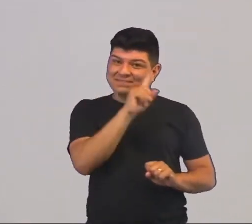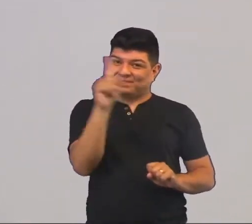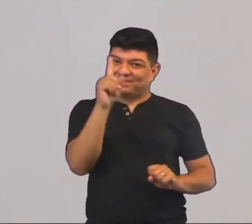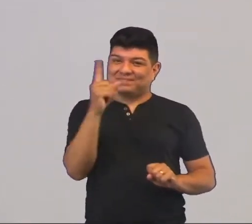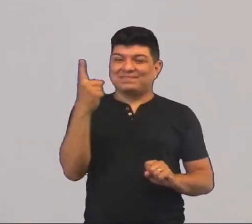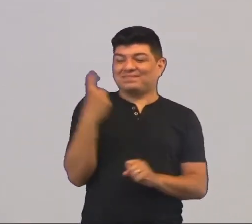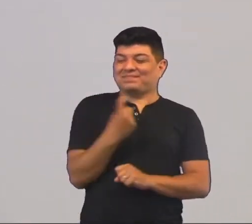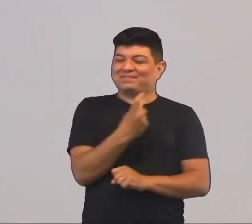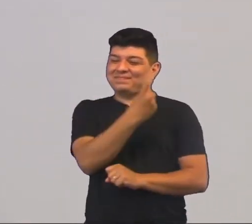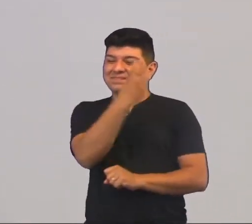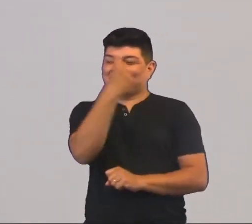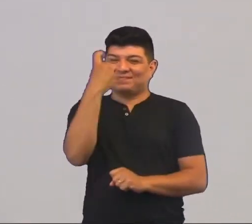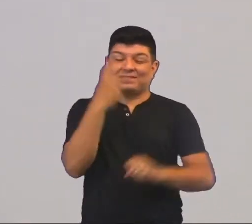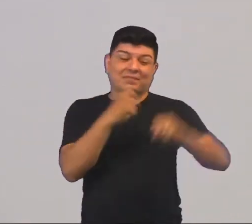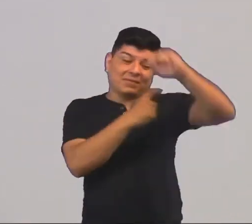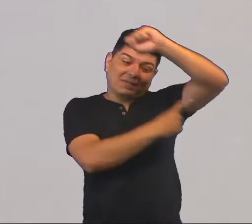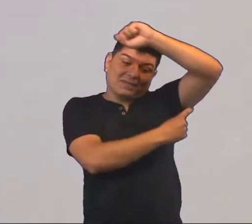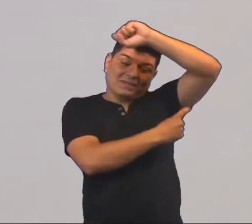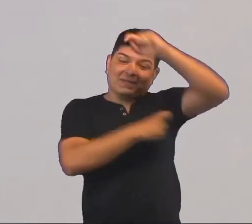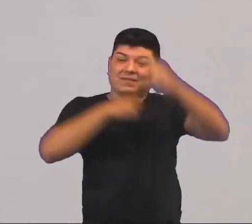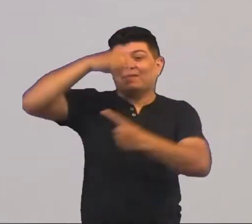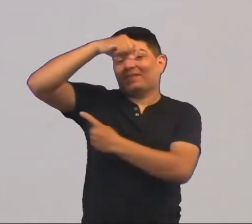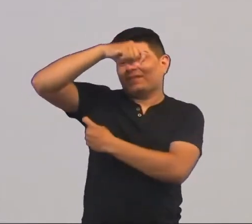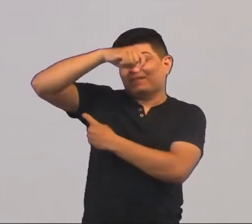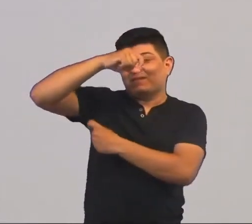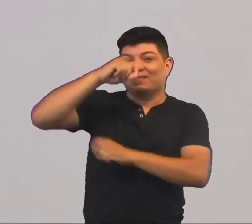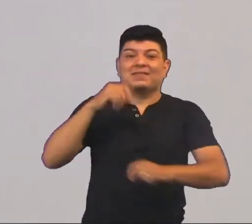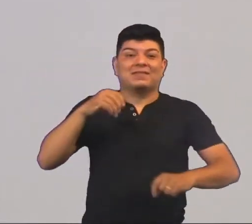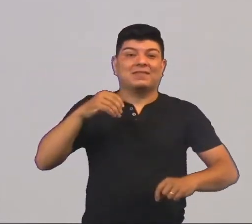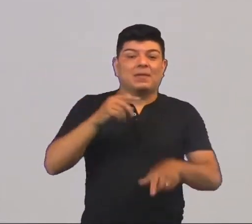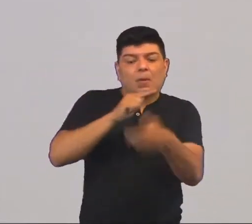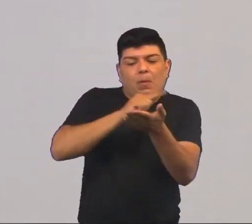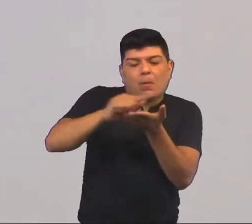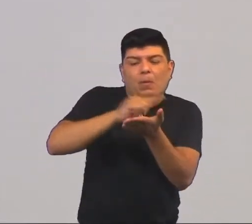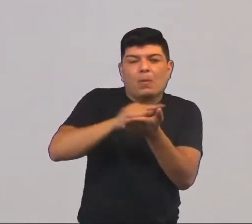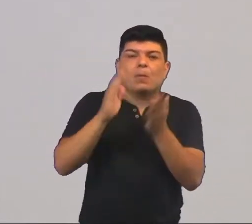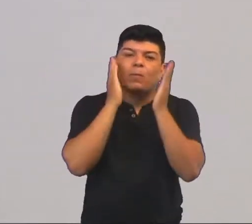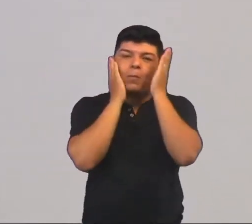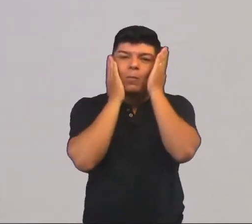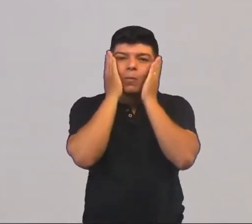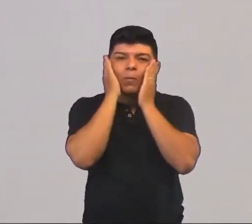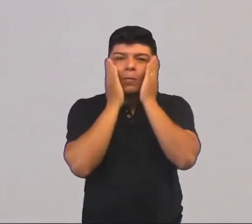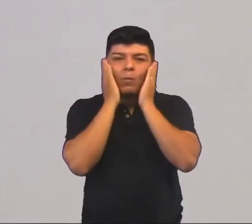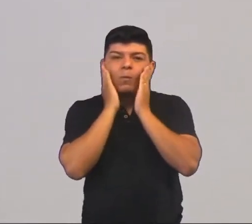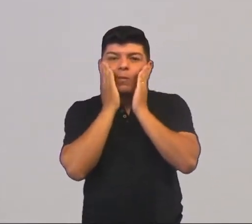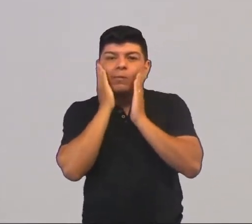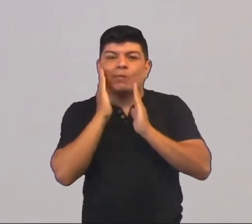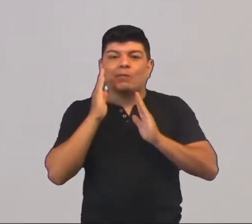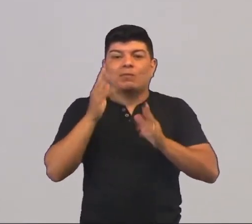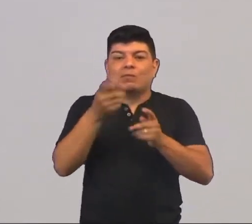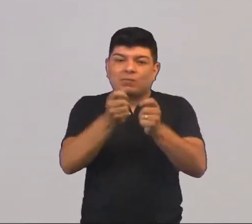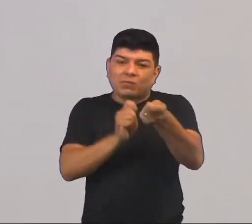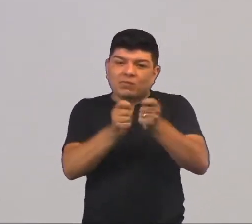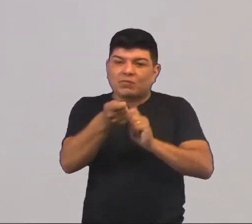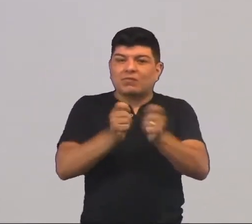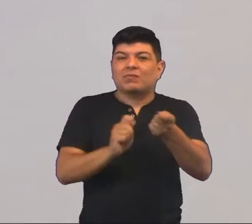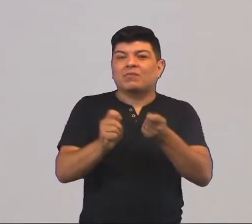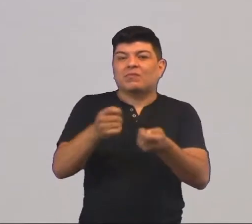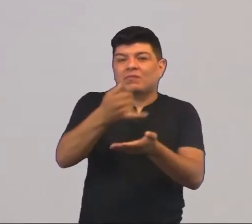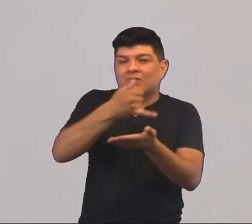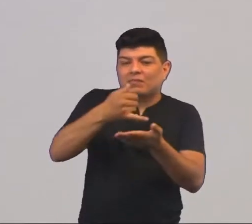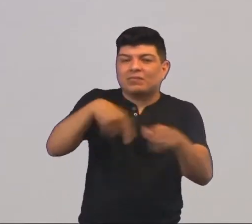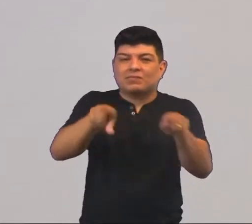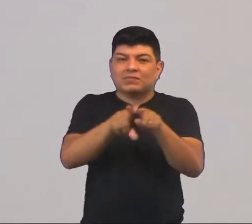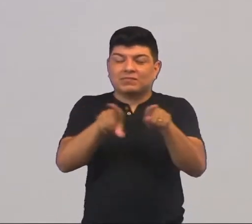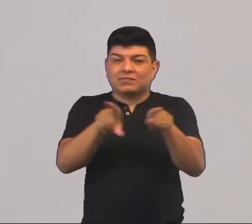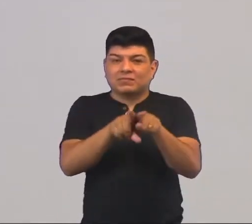passar um perfumezinho, desodorante, limpar bem a pele do rosto, né? Para que você tenha aí esse controle tanto da